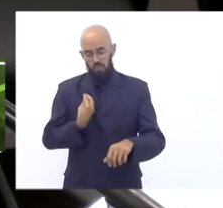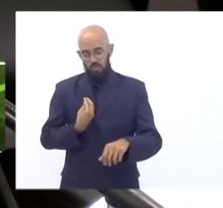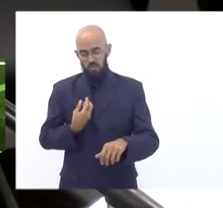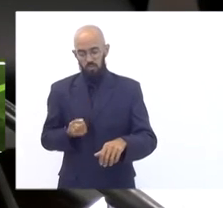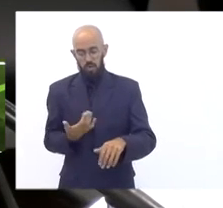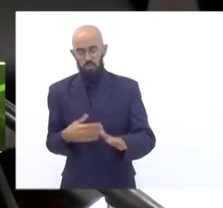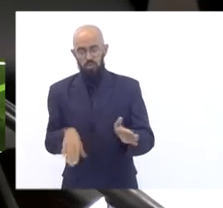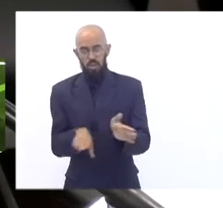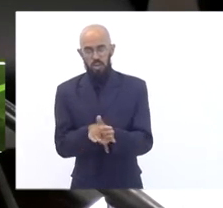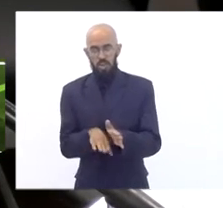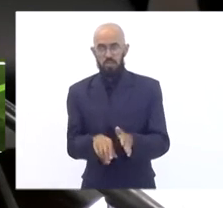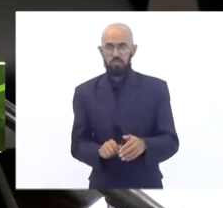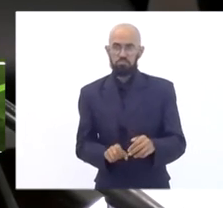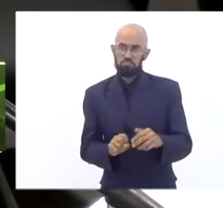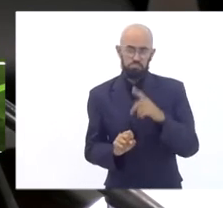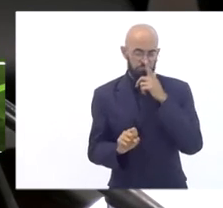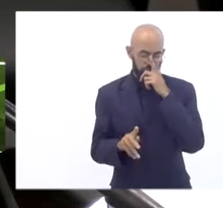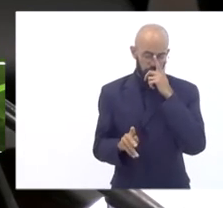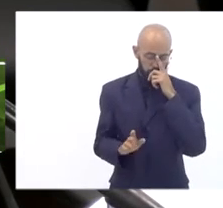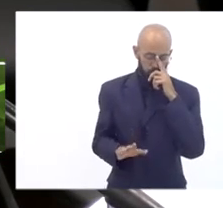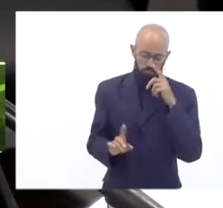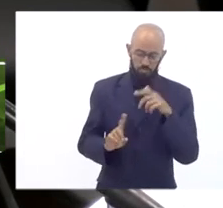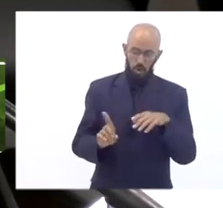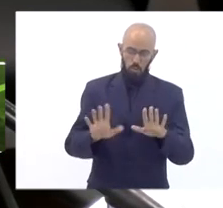etc. Mas agora a equipe técnica